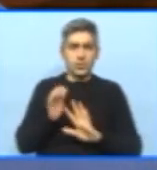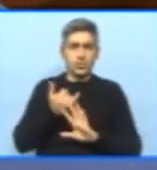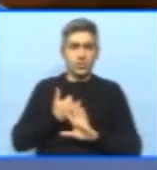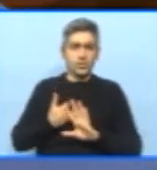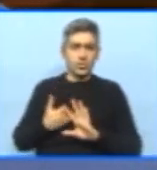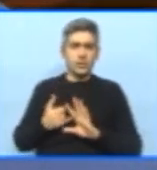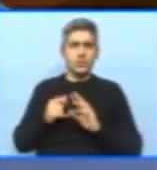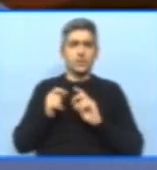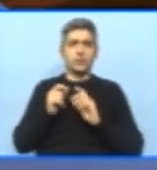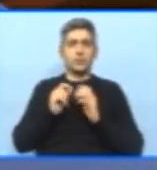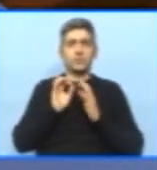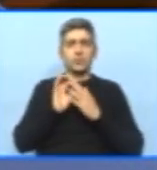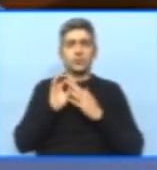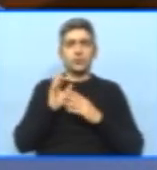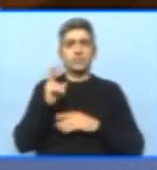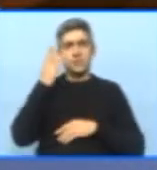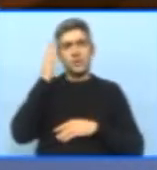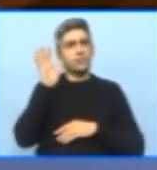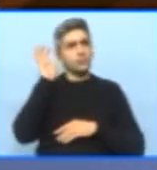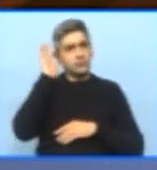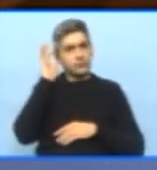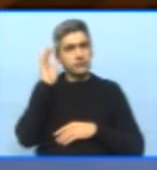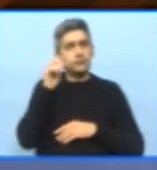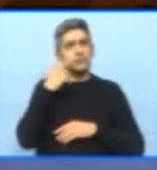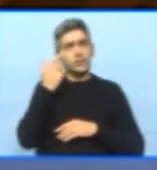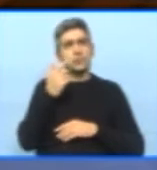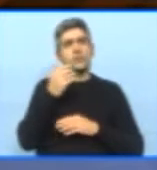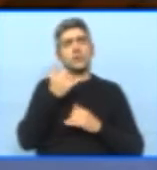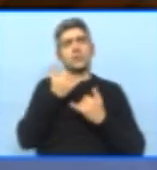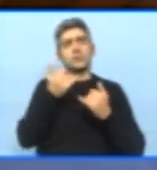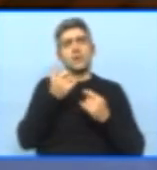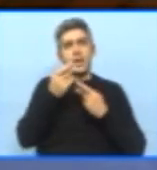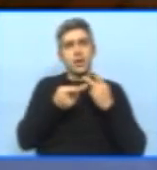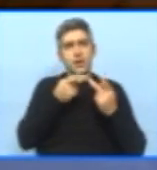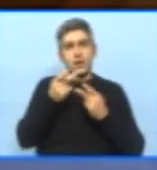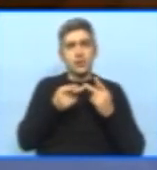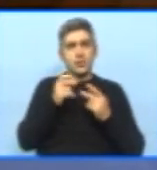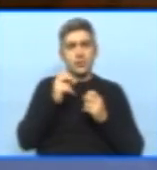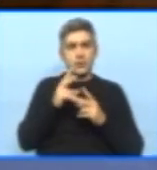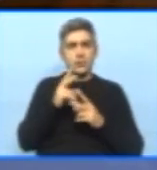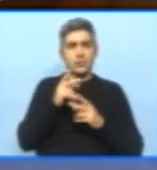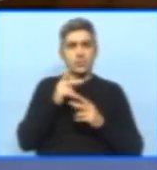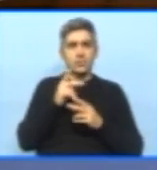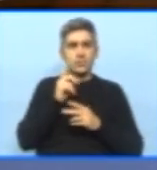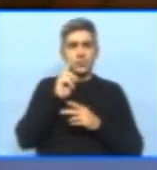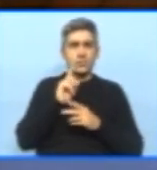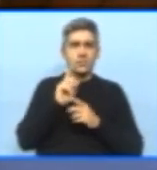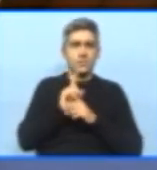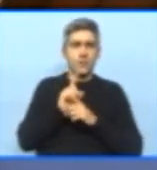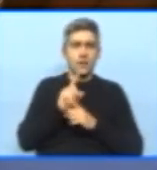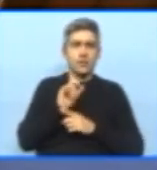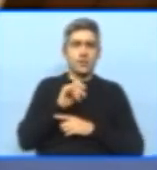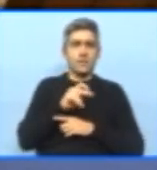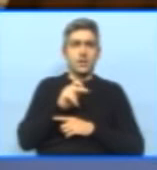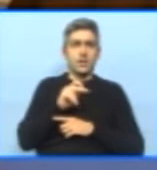com algum detalhe, vamos escutá-lo e depois para ouvirmos então a análise que a irmã Luísa Almendra vai fazer do Evangelho que se escuta